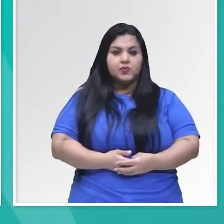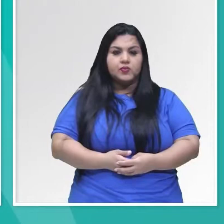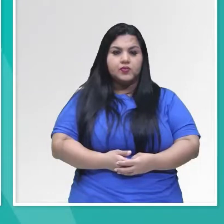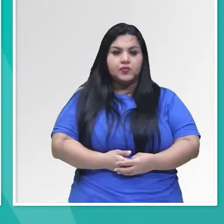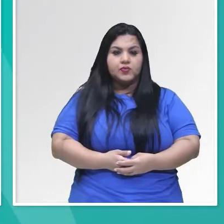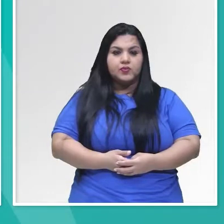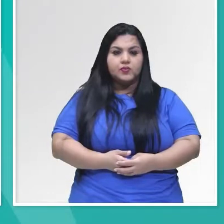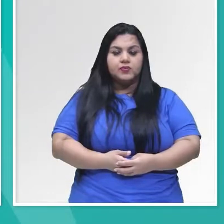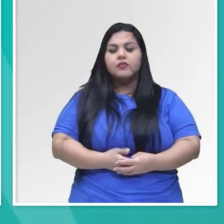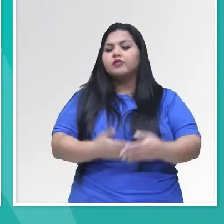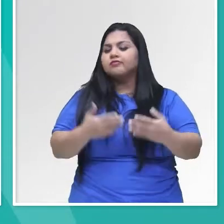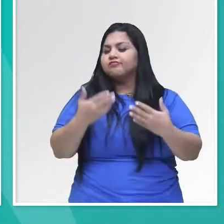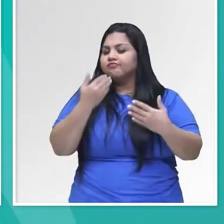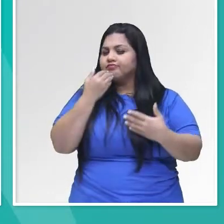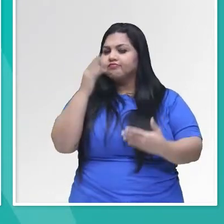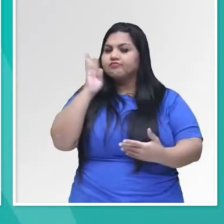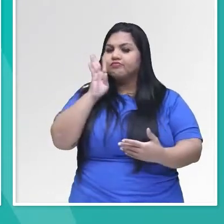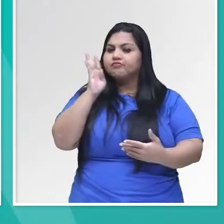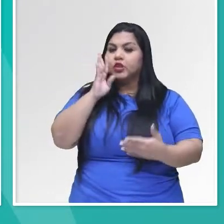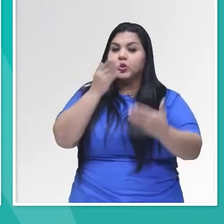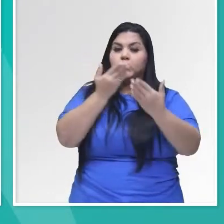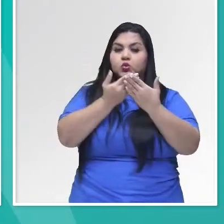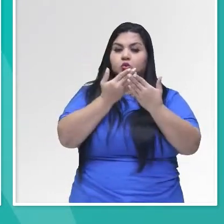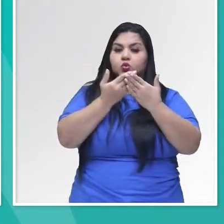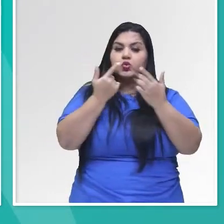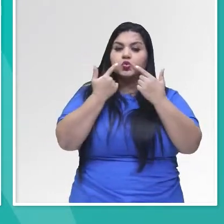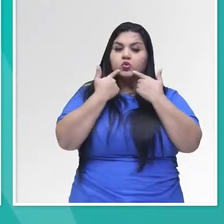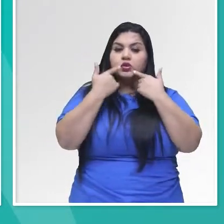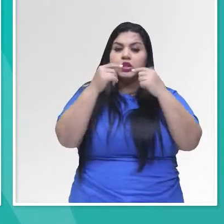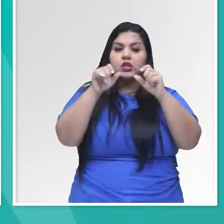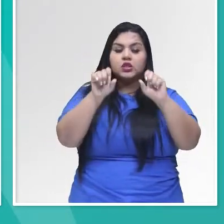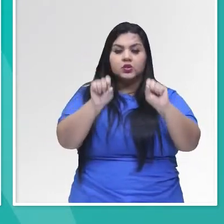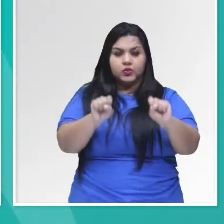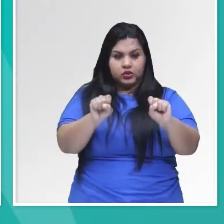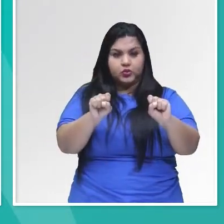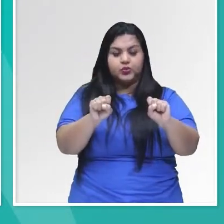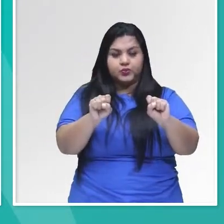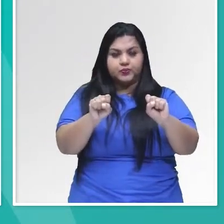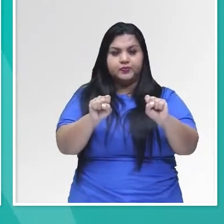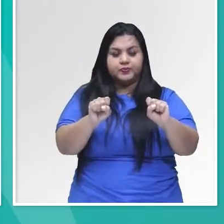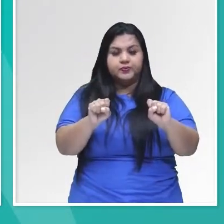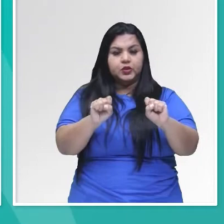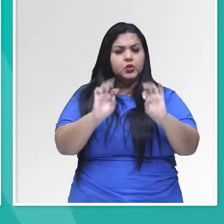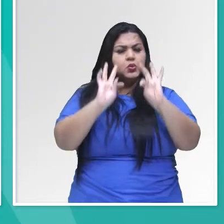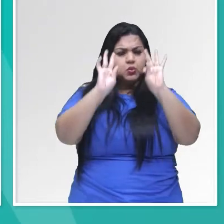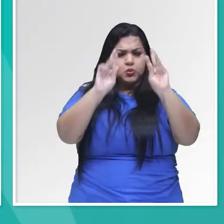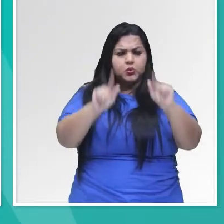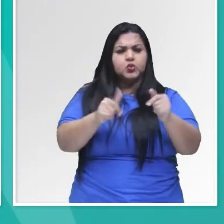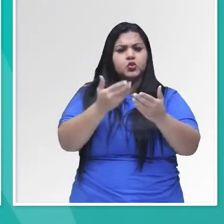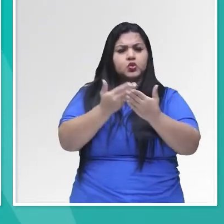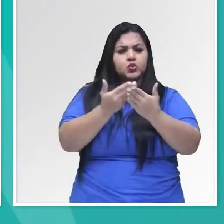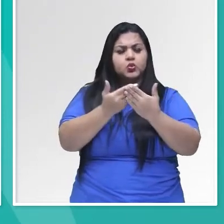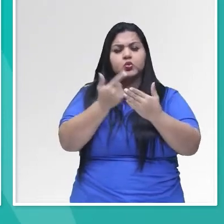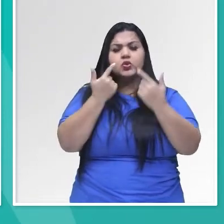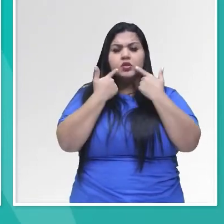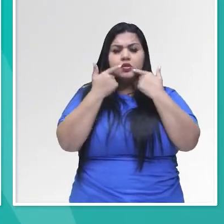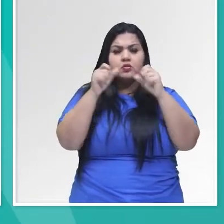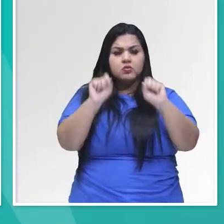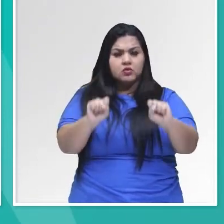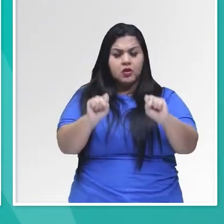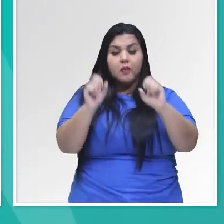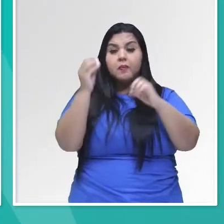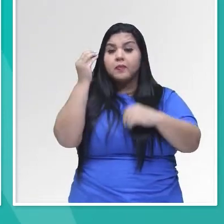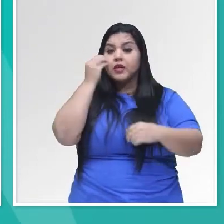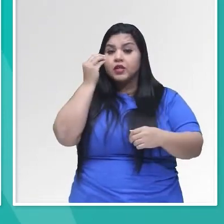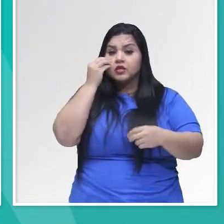Que bacana, olha aí, tudo isso aí é estudo linguístico. Tudo isso é estudo linguístico.